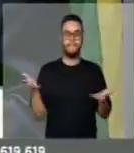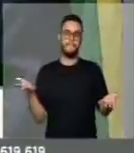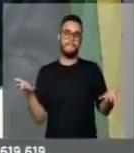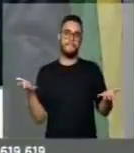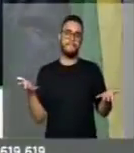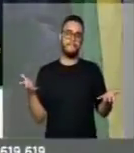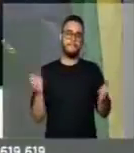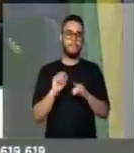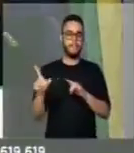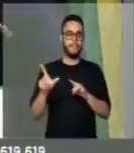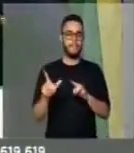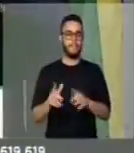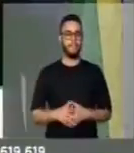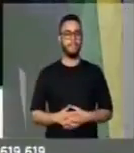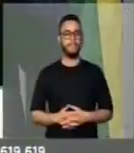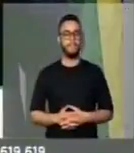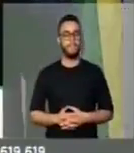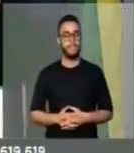Eu ontem,